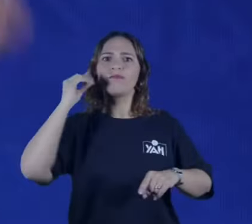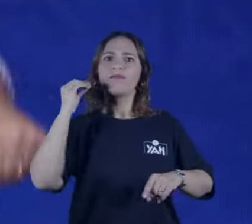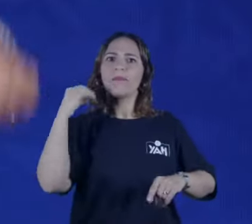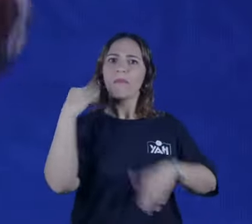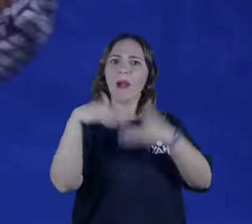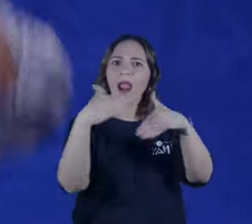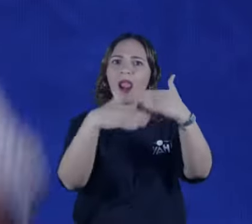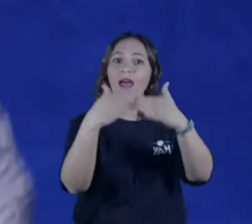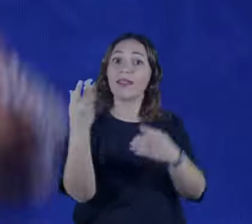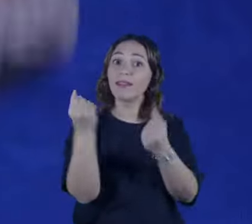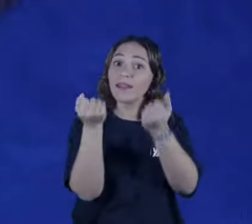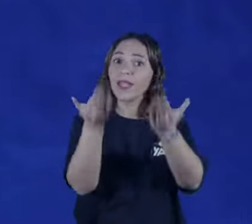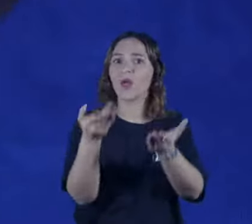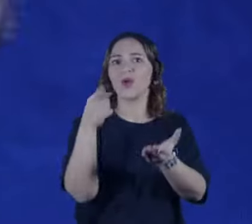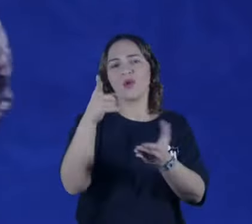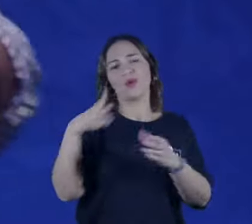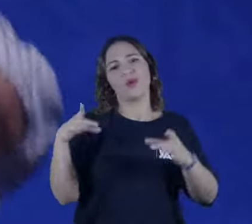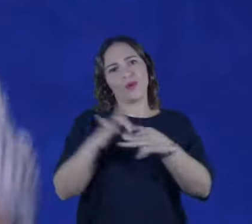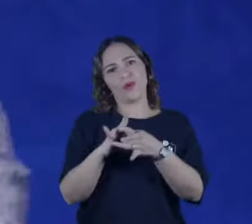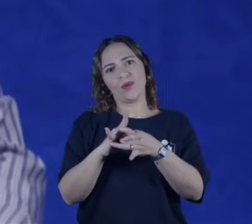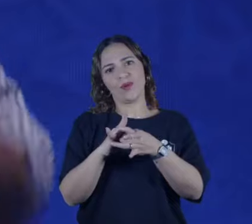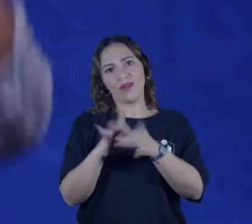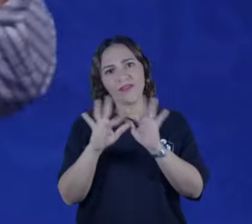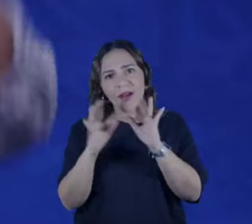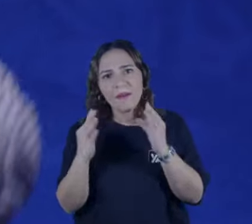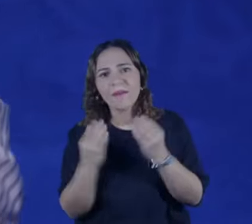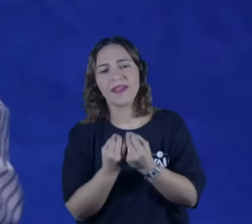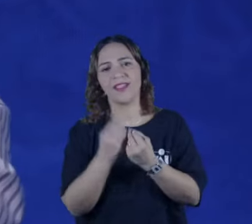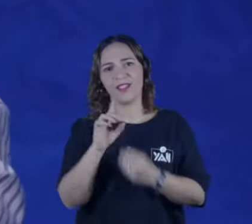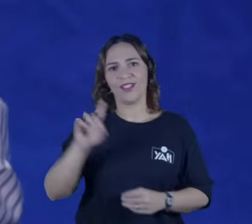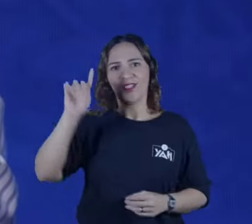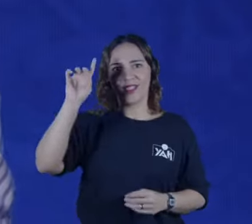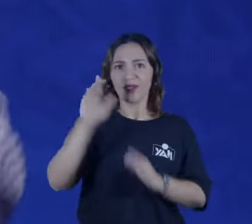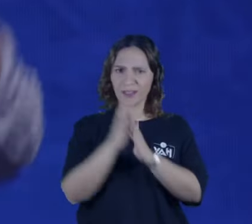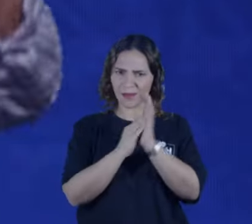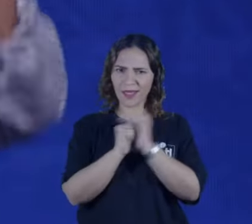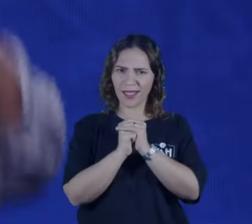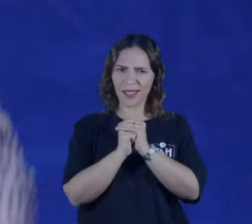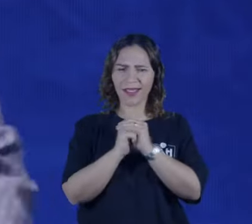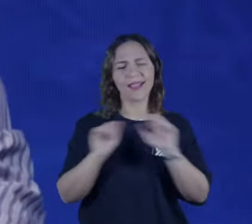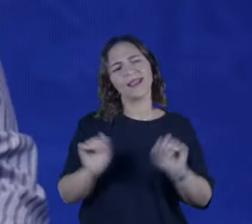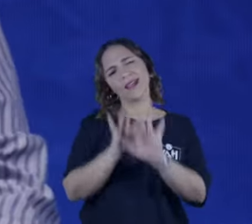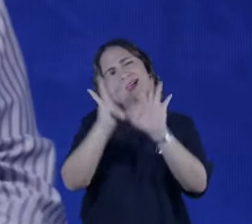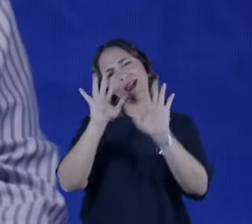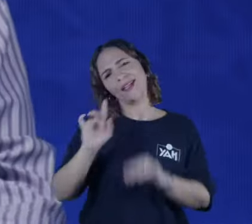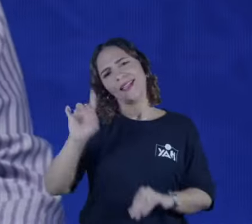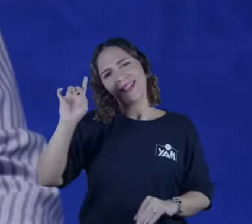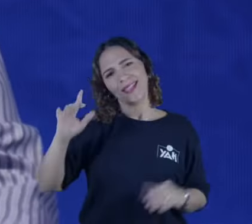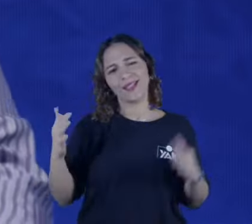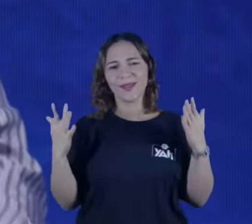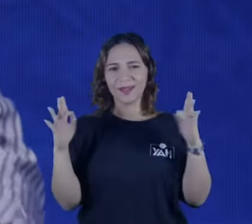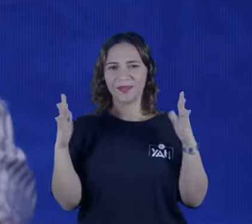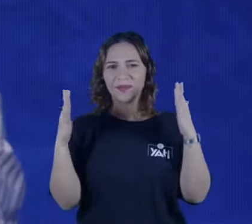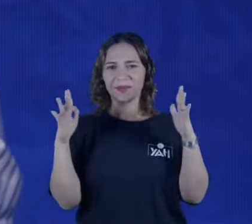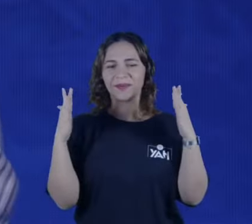deu na igreja de Cristo, com a família de Deus. Amém, igreja? Você pode dizer glória a Deus?